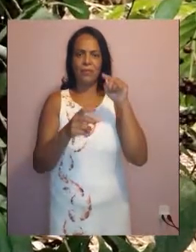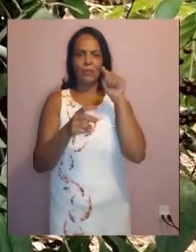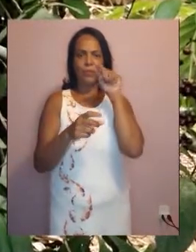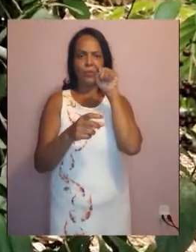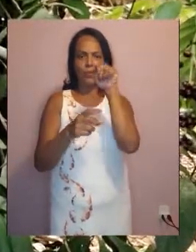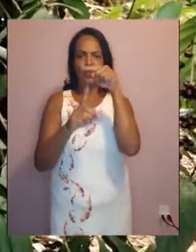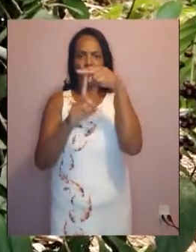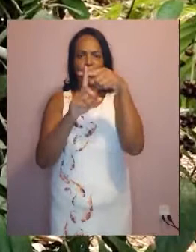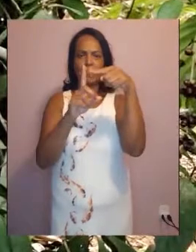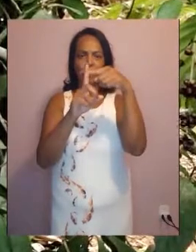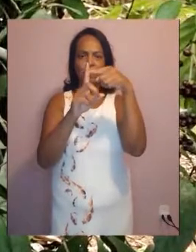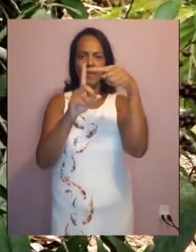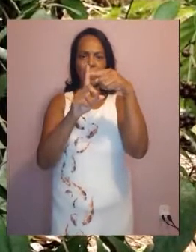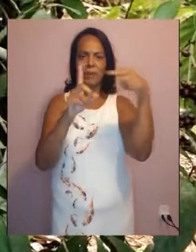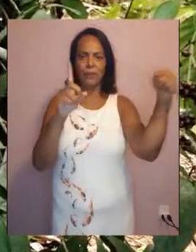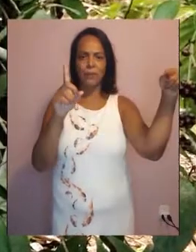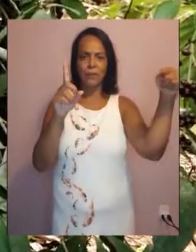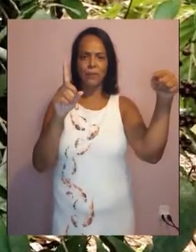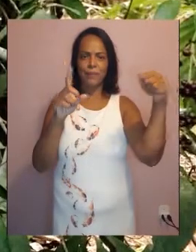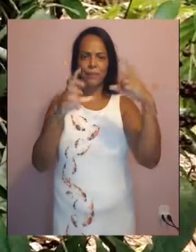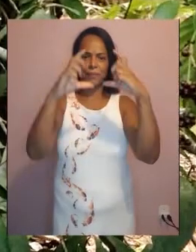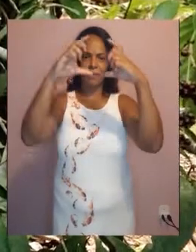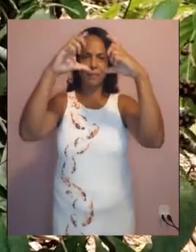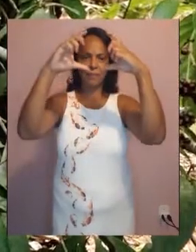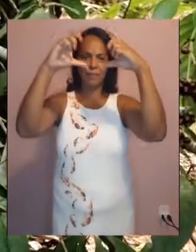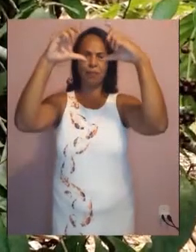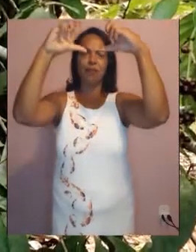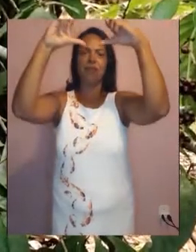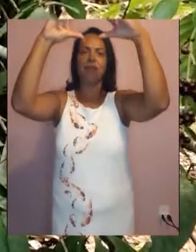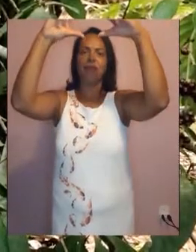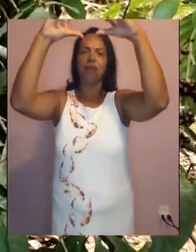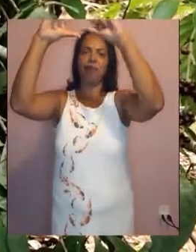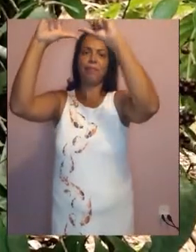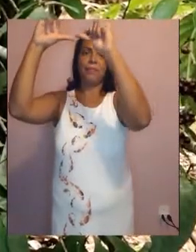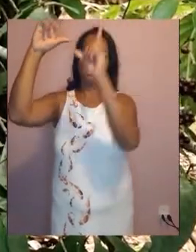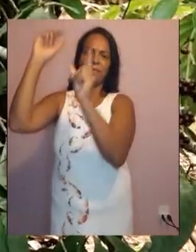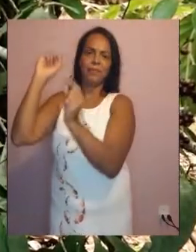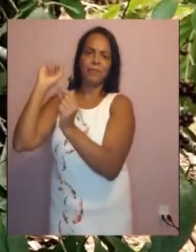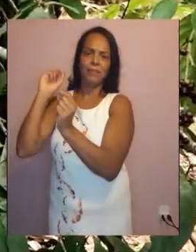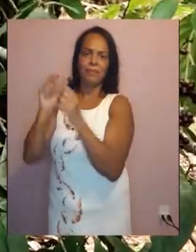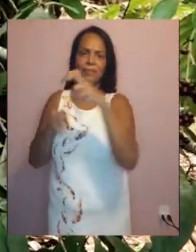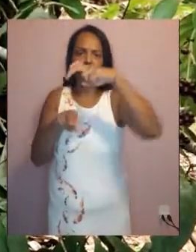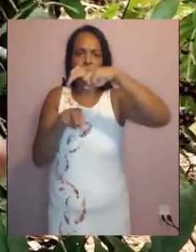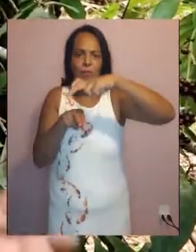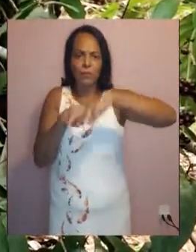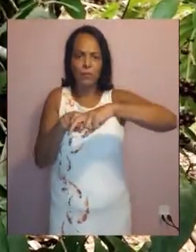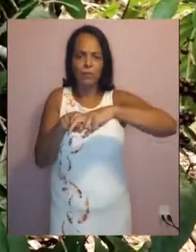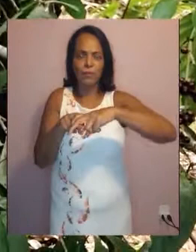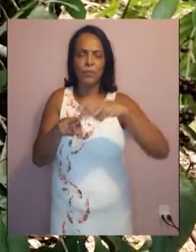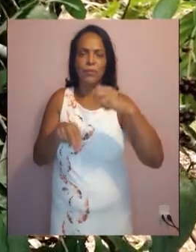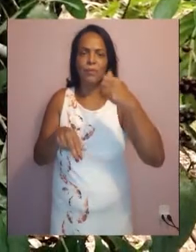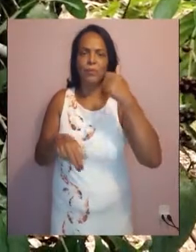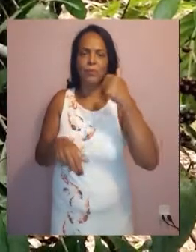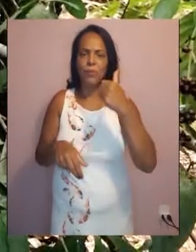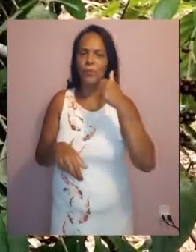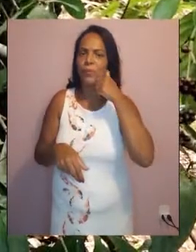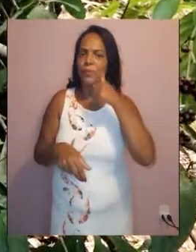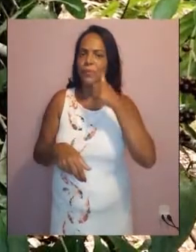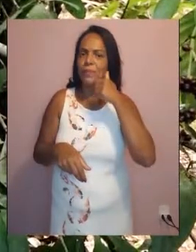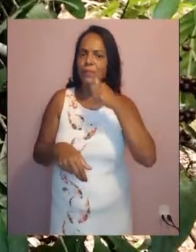trono colossal, sentada uma senhora de face